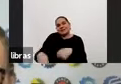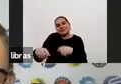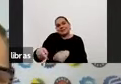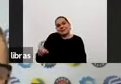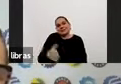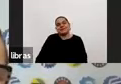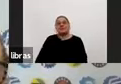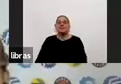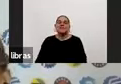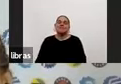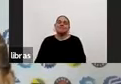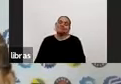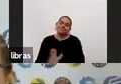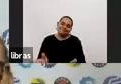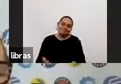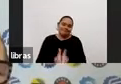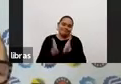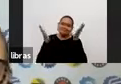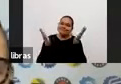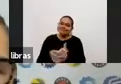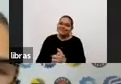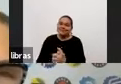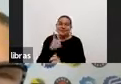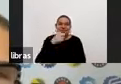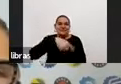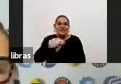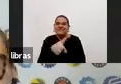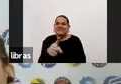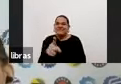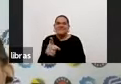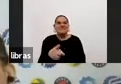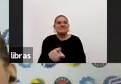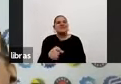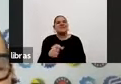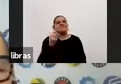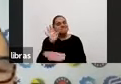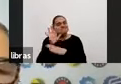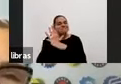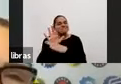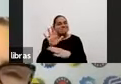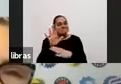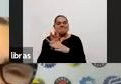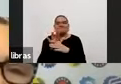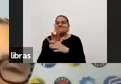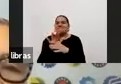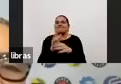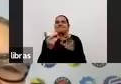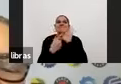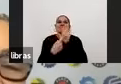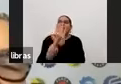Maravilhoso, gente. Vocês seguem dando show de solidariedade, show de